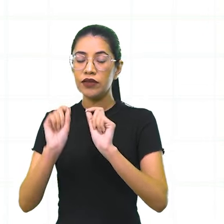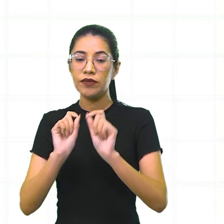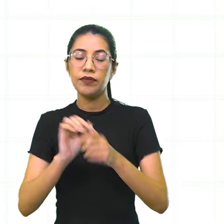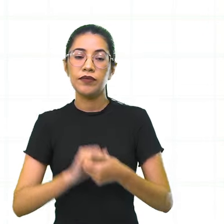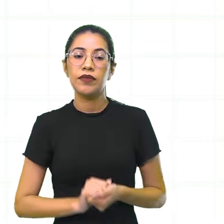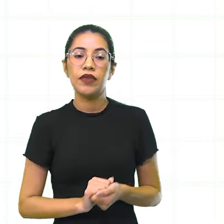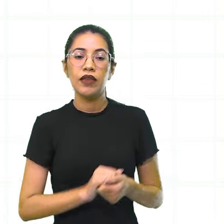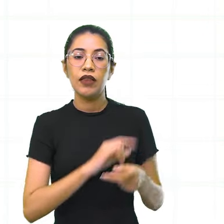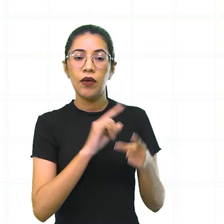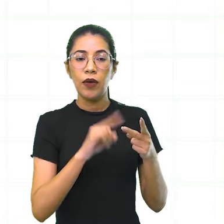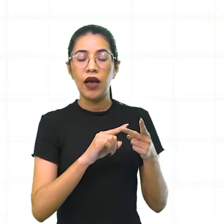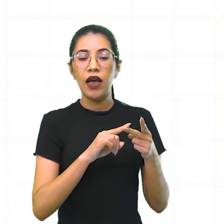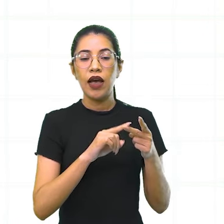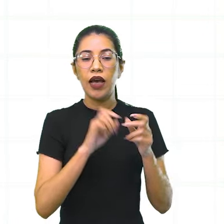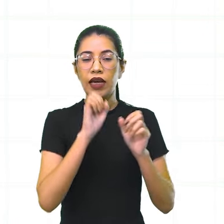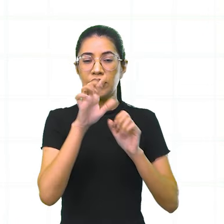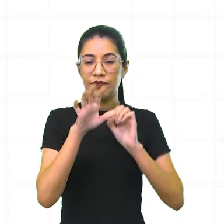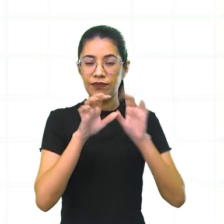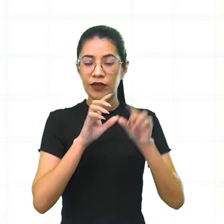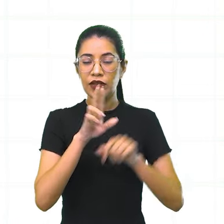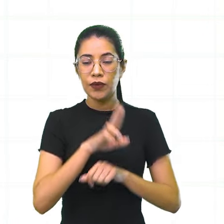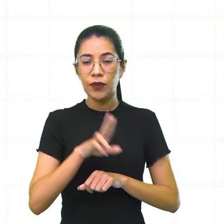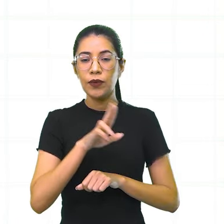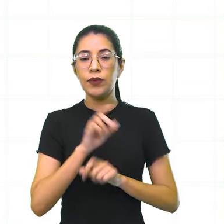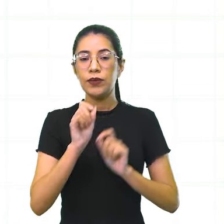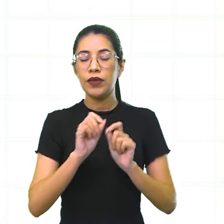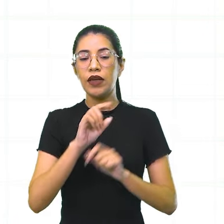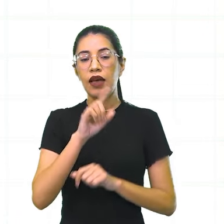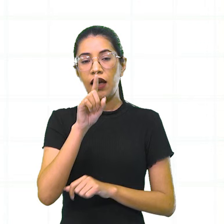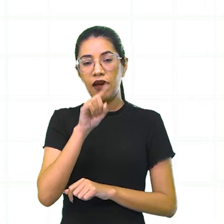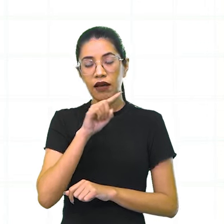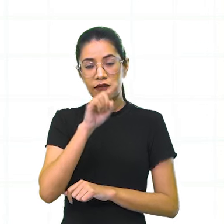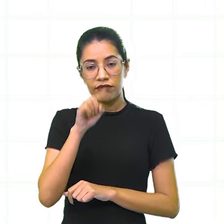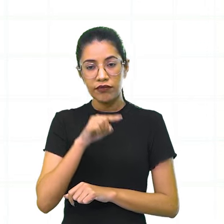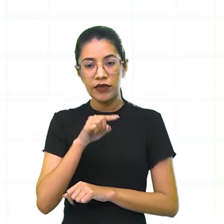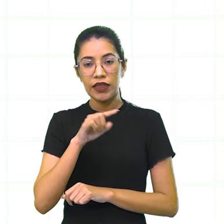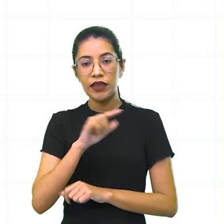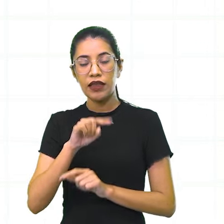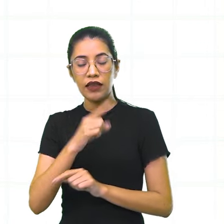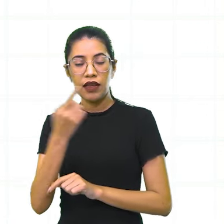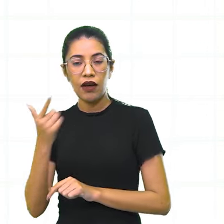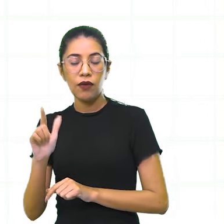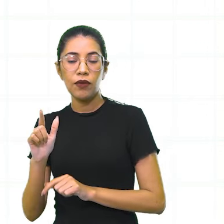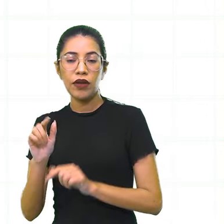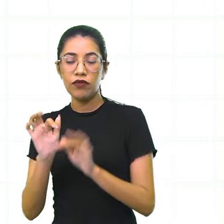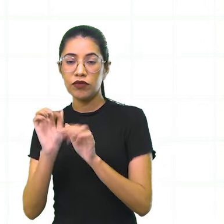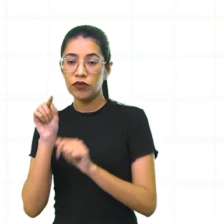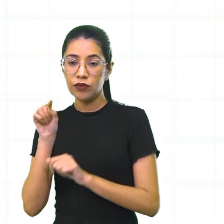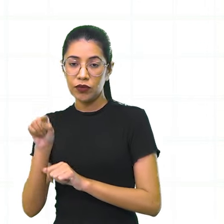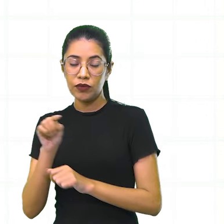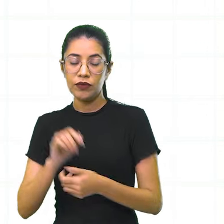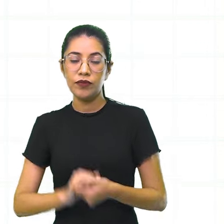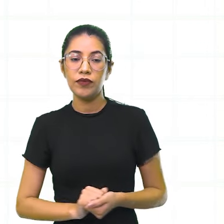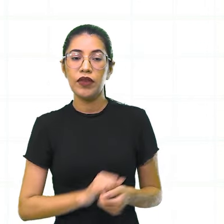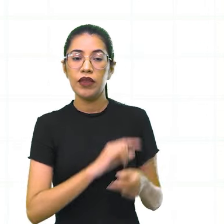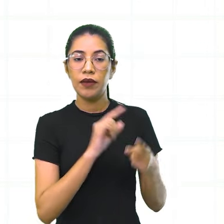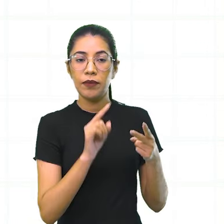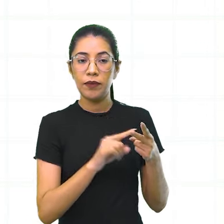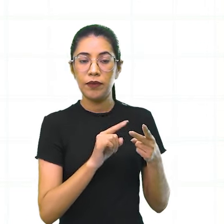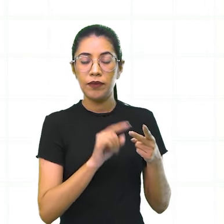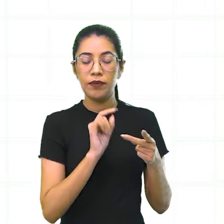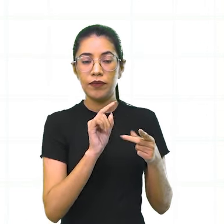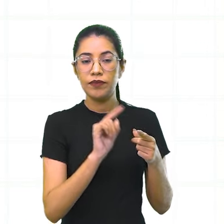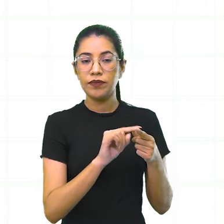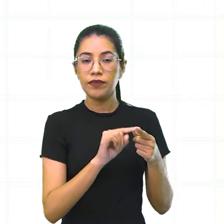eu utilizo a interrogação e na declarativa eu utilizo o quê? O ponto. Frases exclamativas,